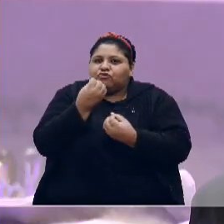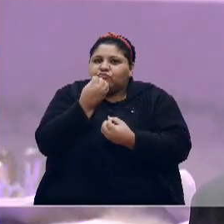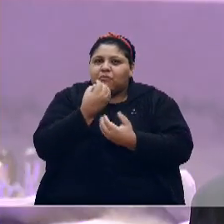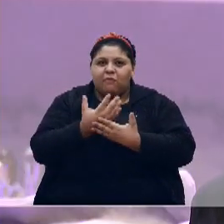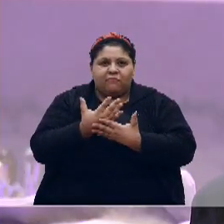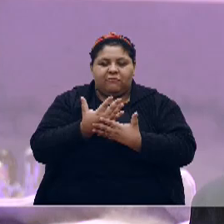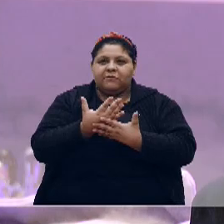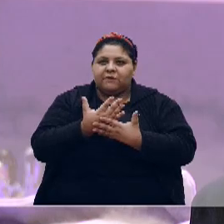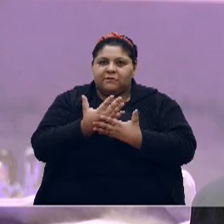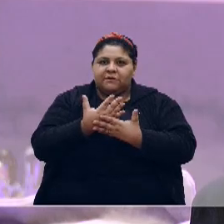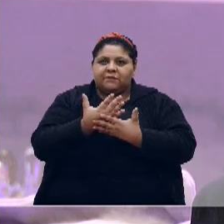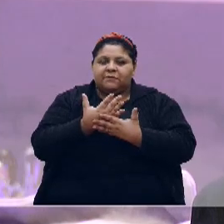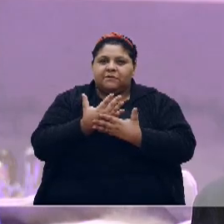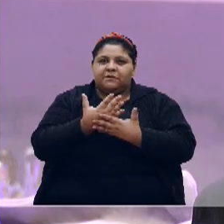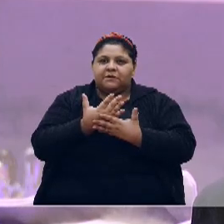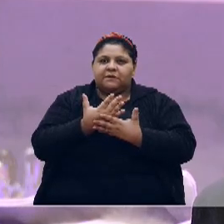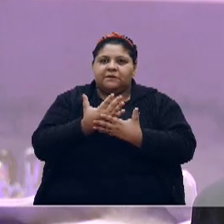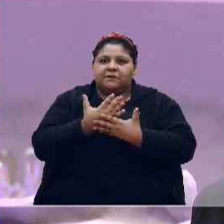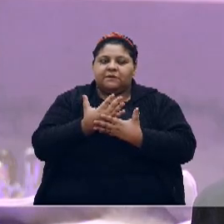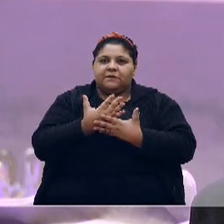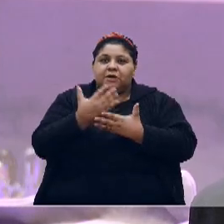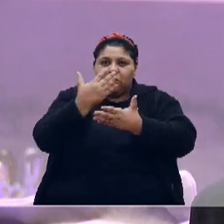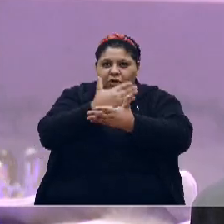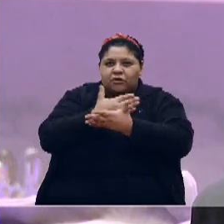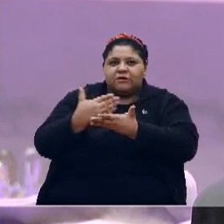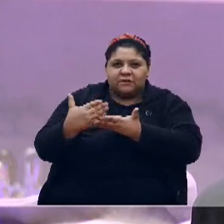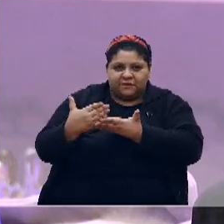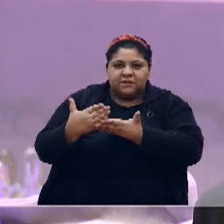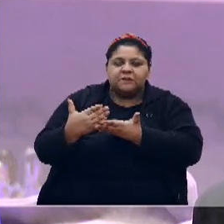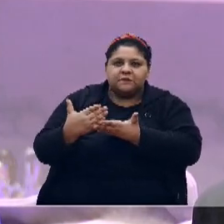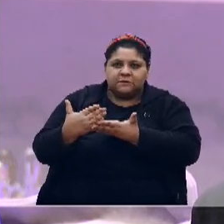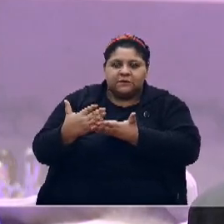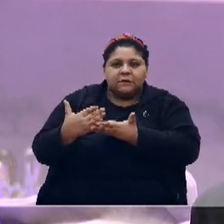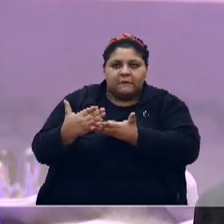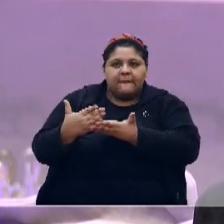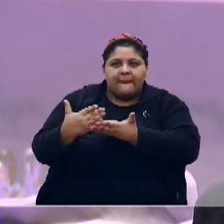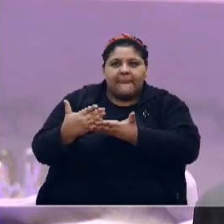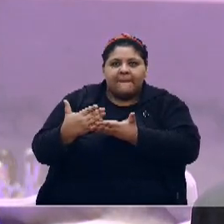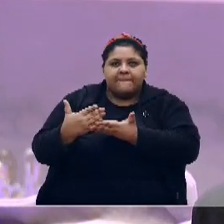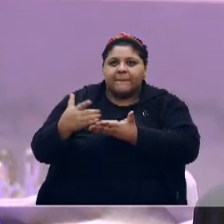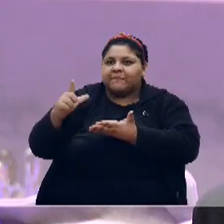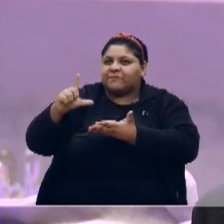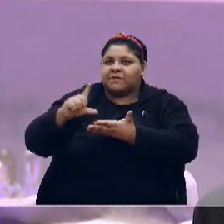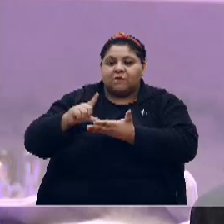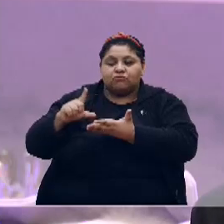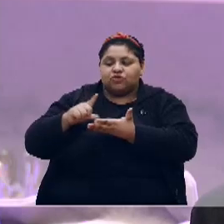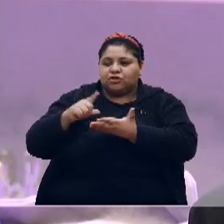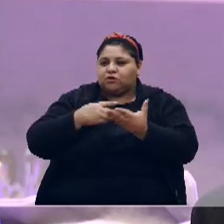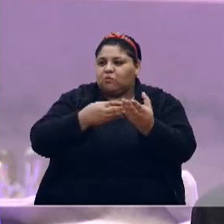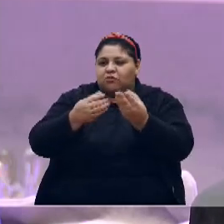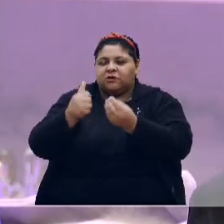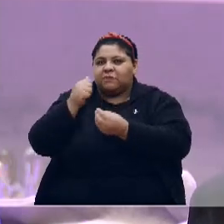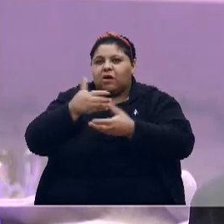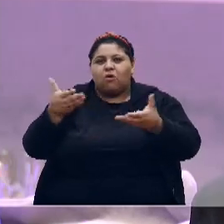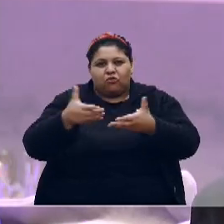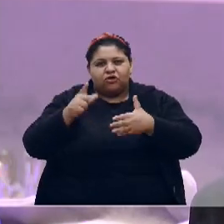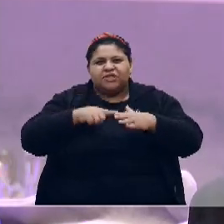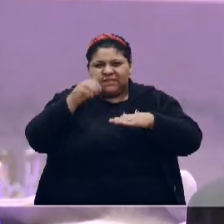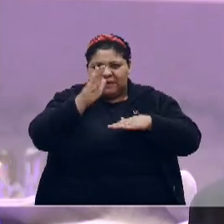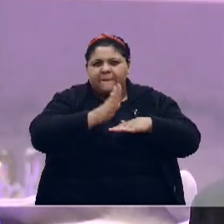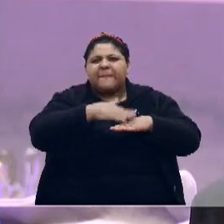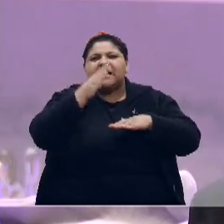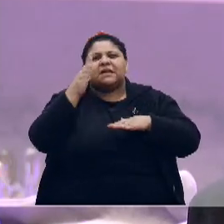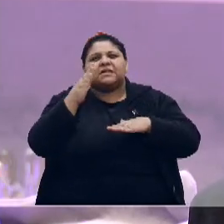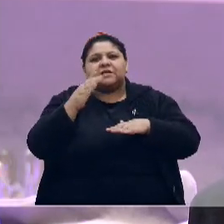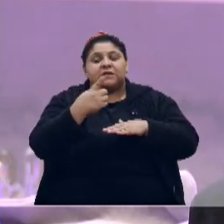passageiros. Sim, é que nem assim, no início, assim, quando não tinham muitas mulheres, que agora já tem mais, né? Mas já